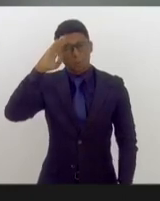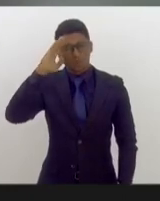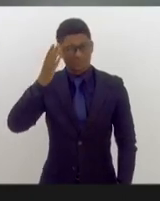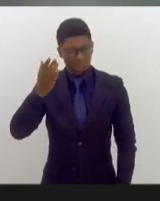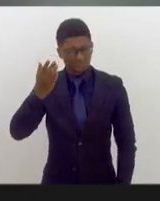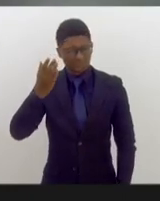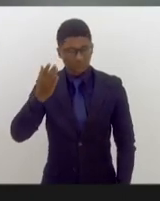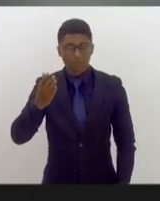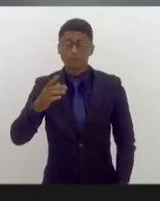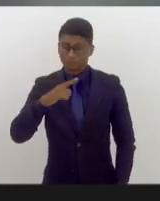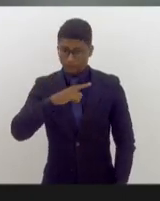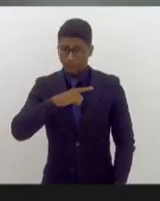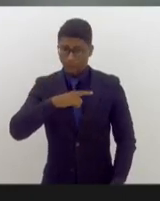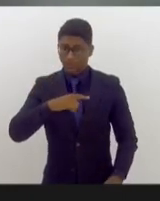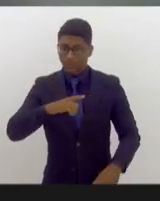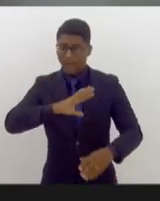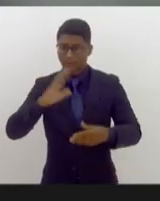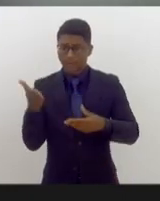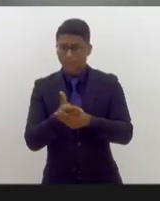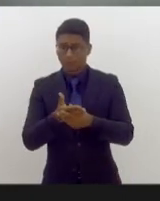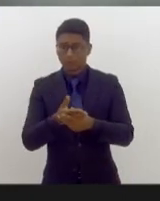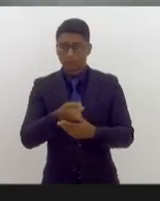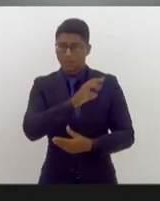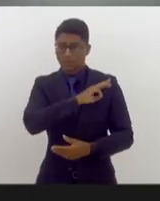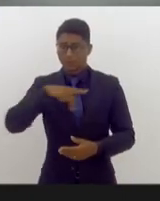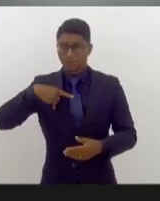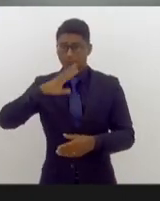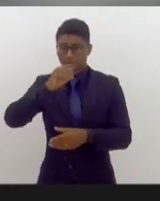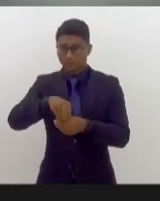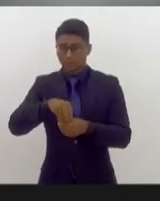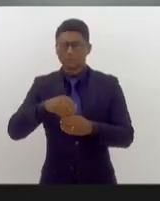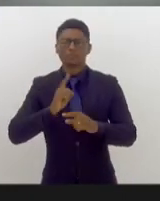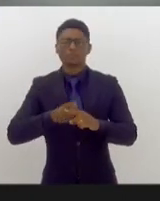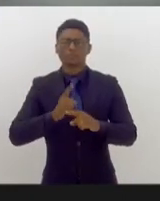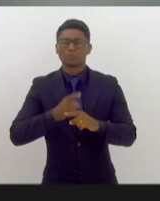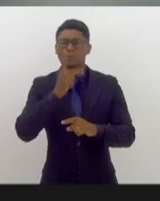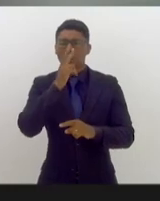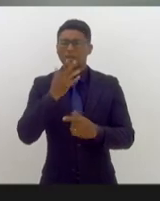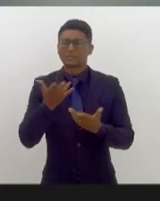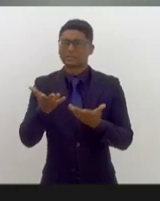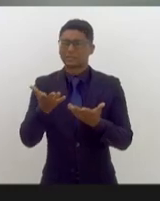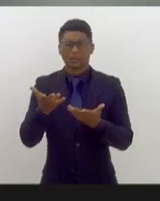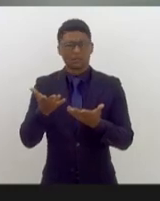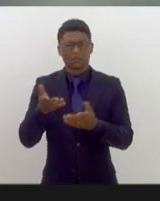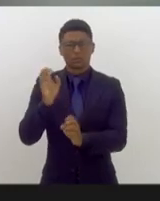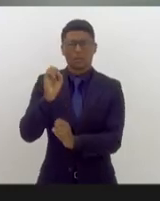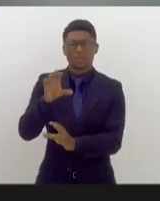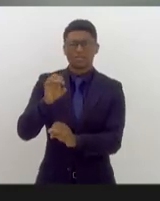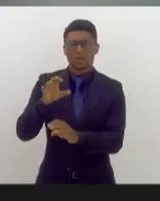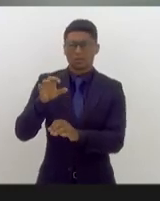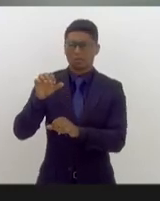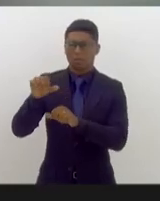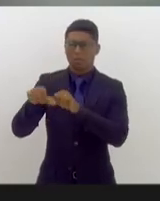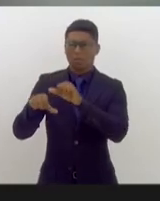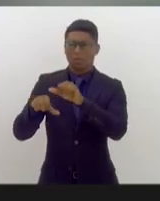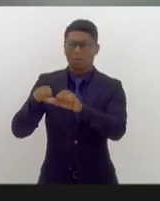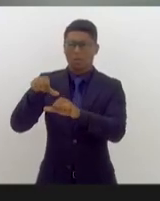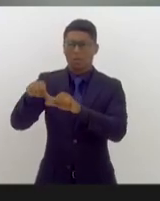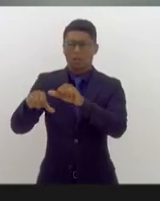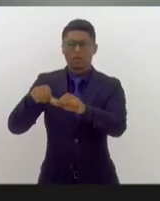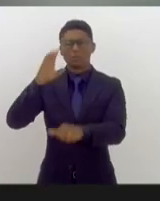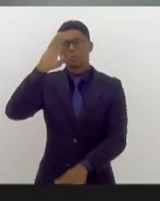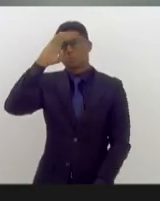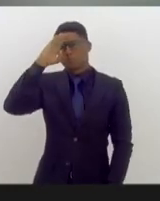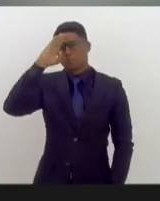Público questionando esse processo de militarização, mas até agora não houve uma resposta